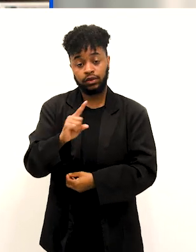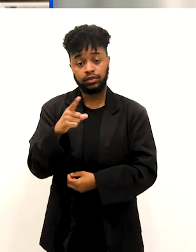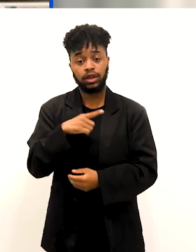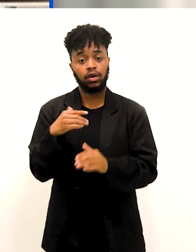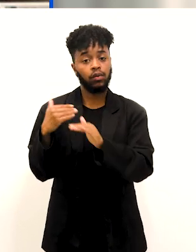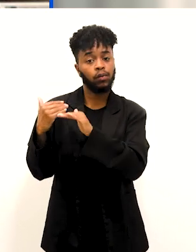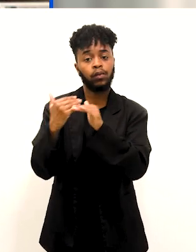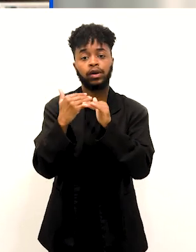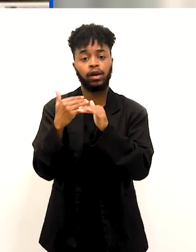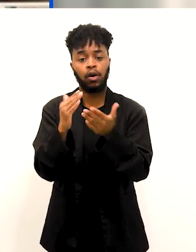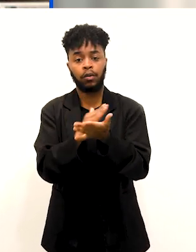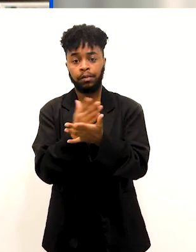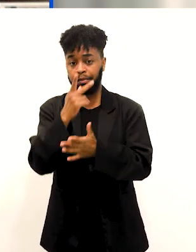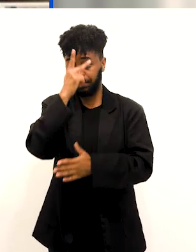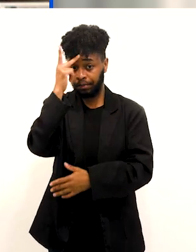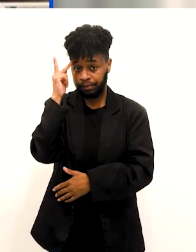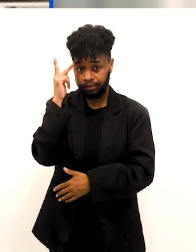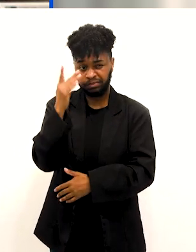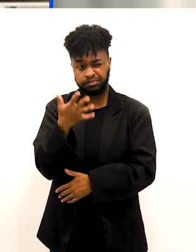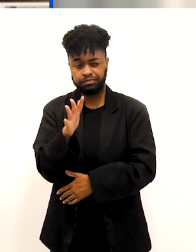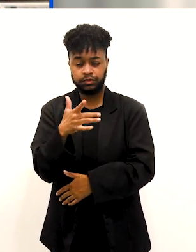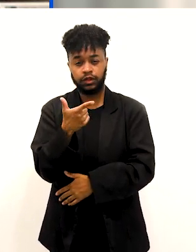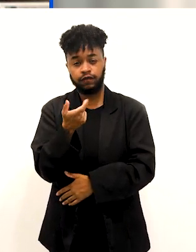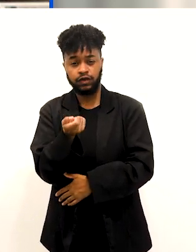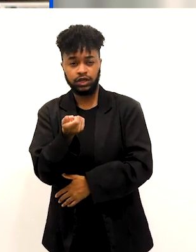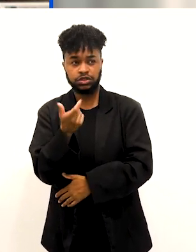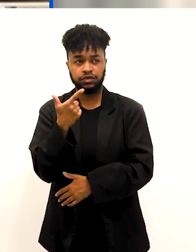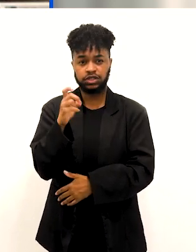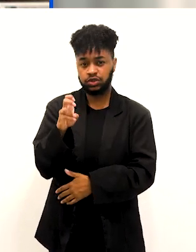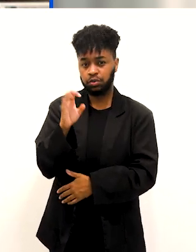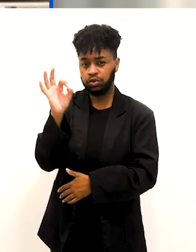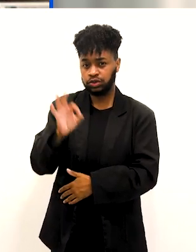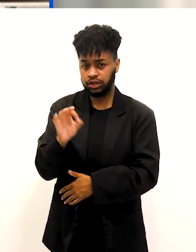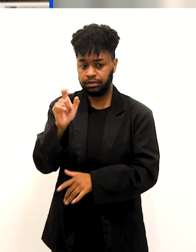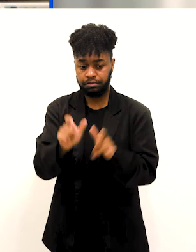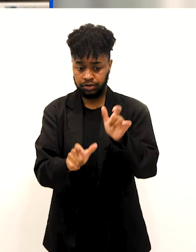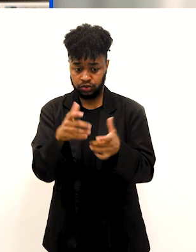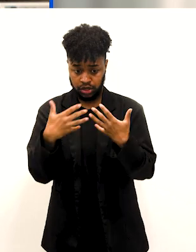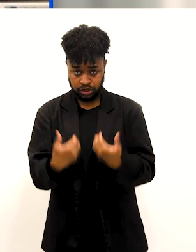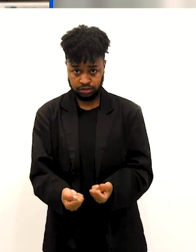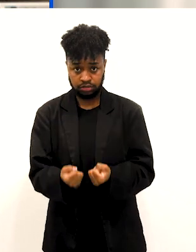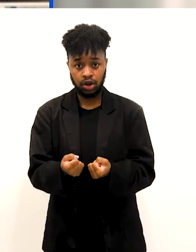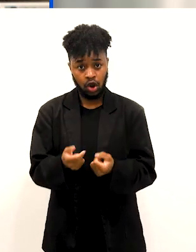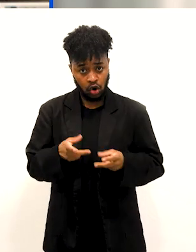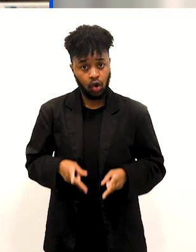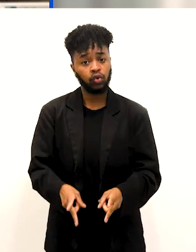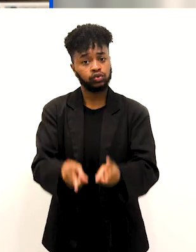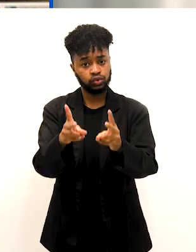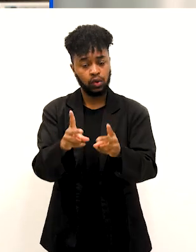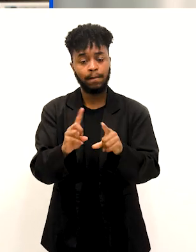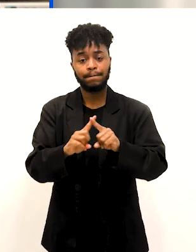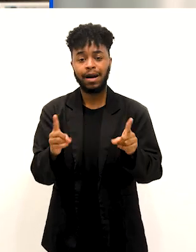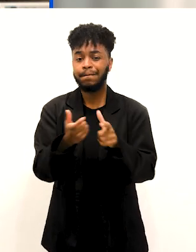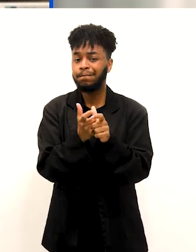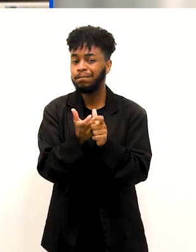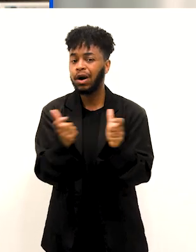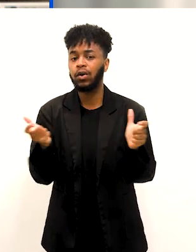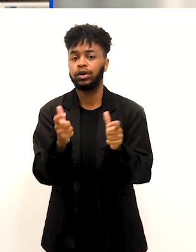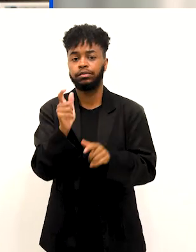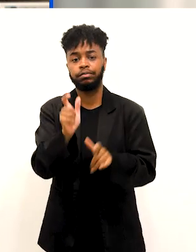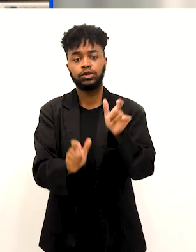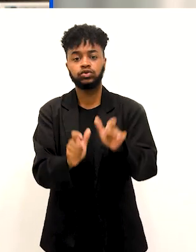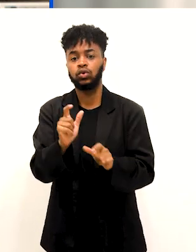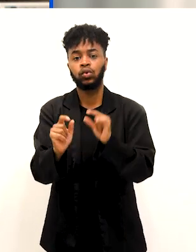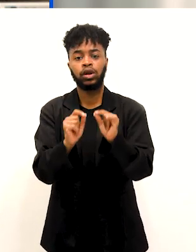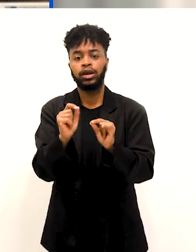que algumas pessoas, pela minha estatística, cerca de 20, 25% das pessoas que adotam vão se manter no minimalismo, mas um número